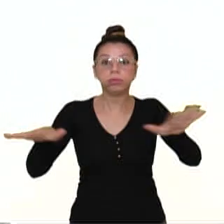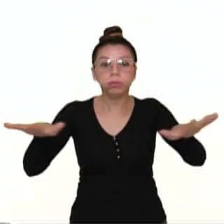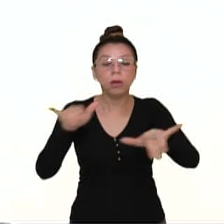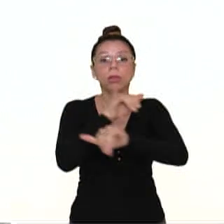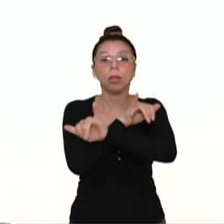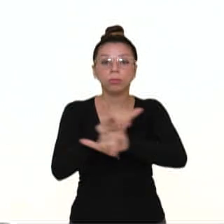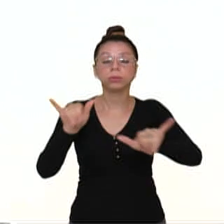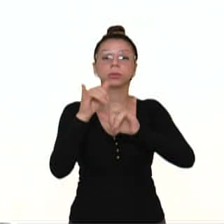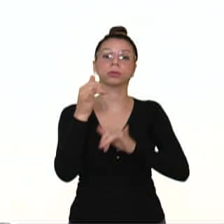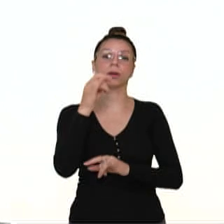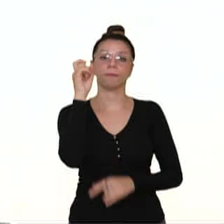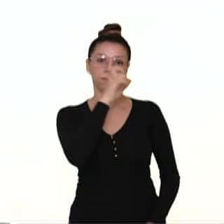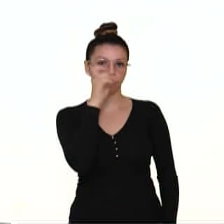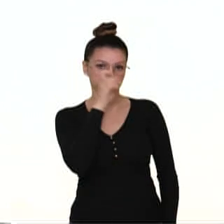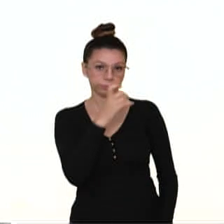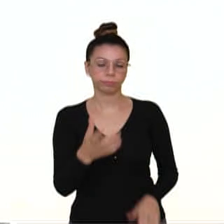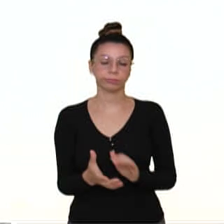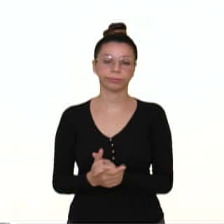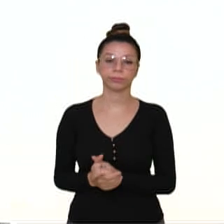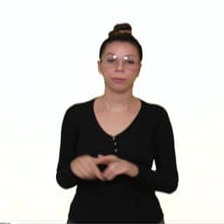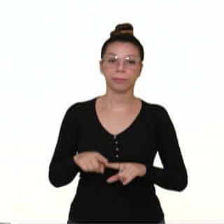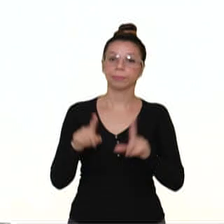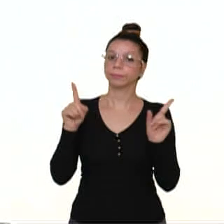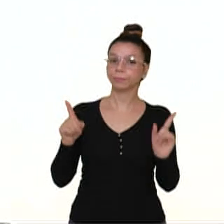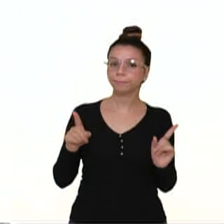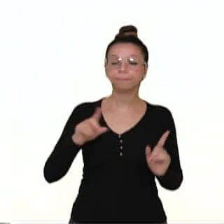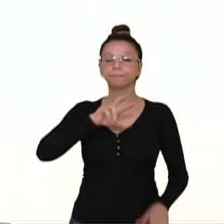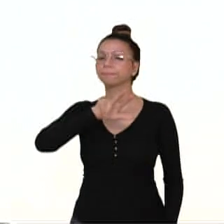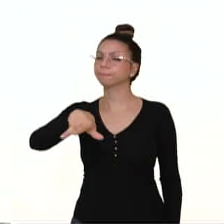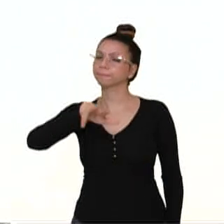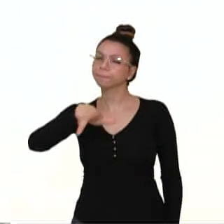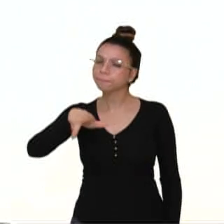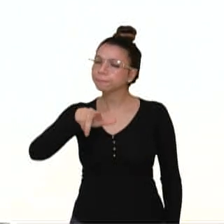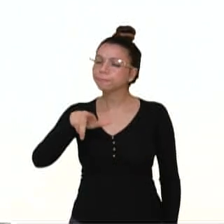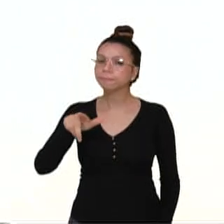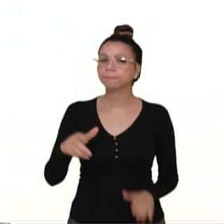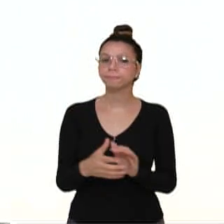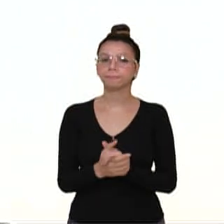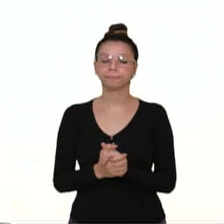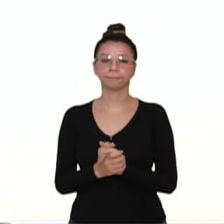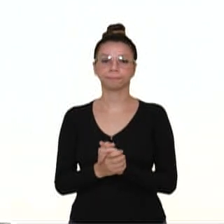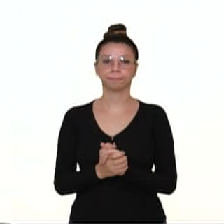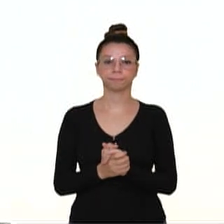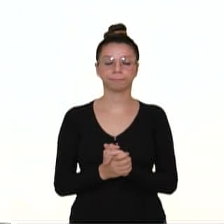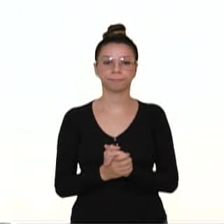dessas notícias falsas. Mas não é impossível